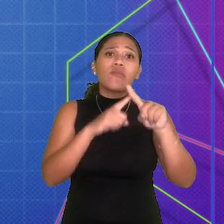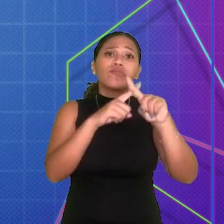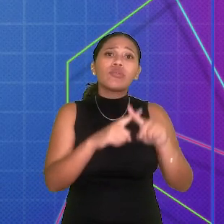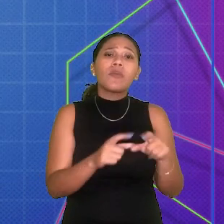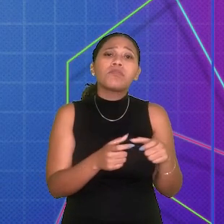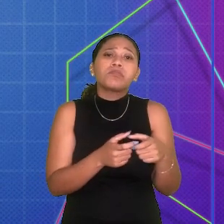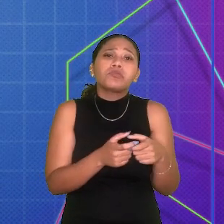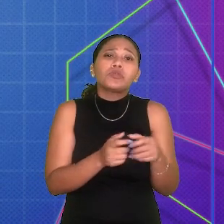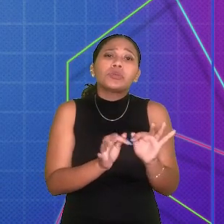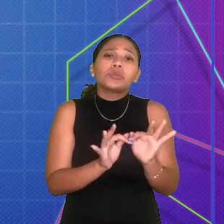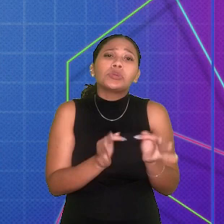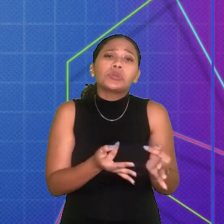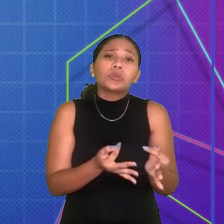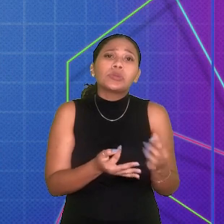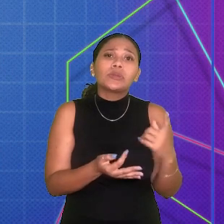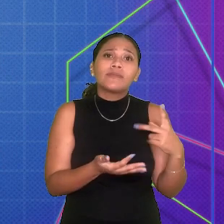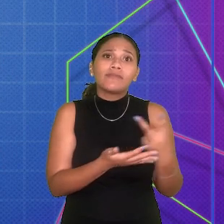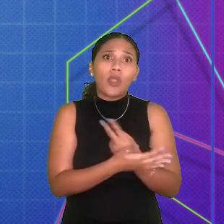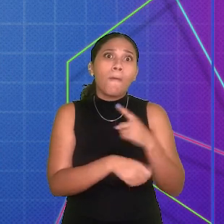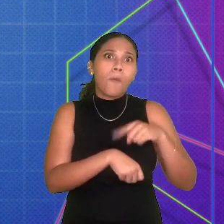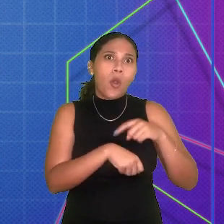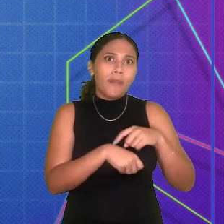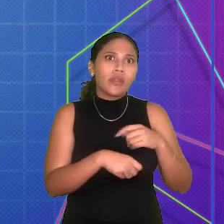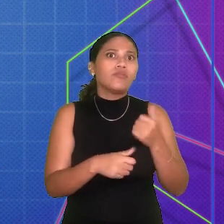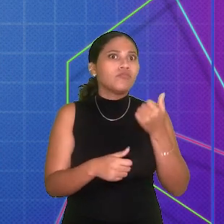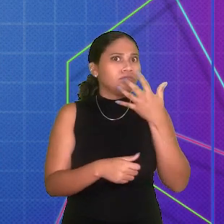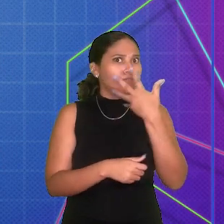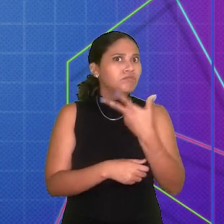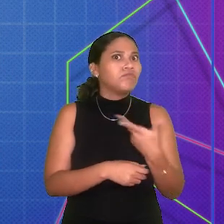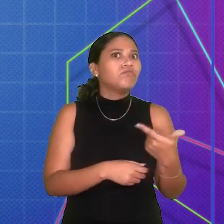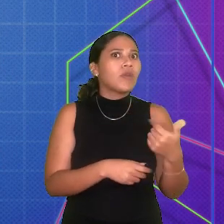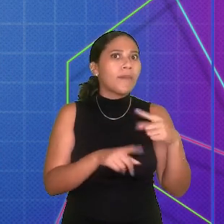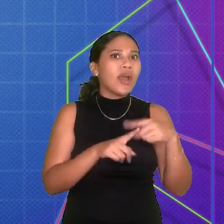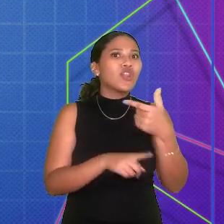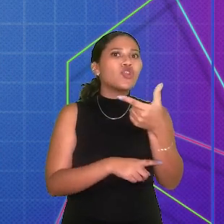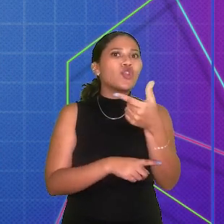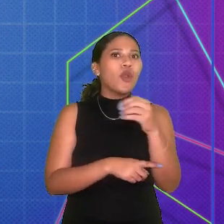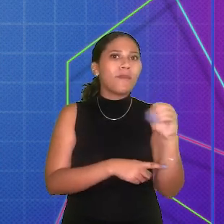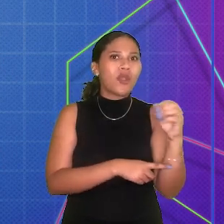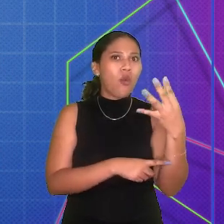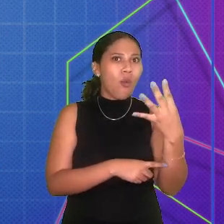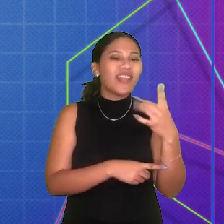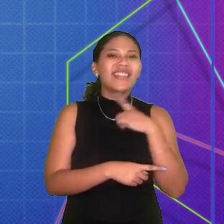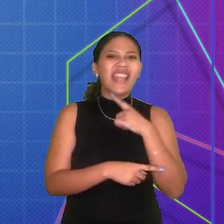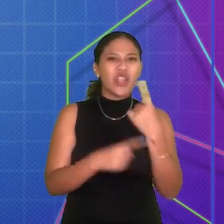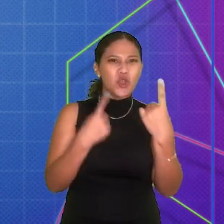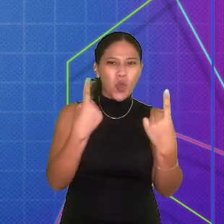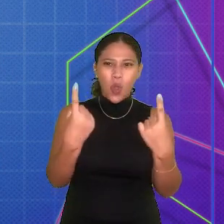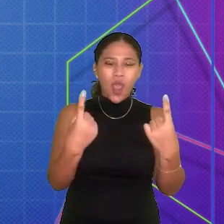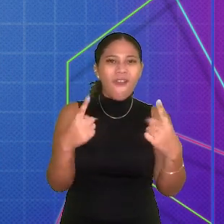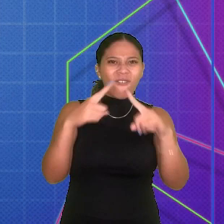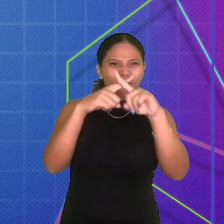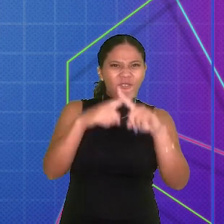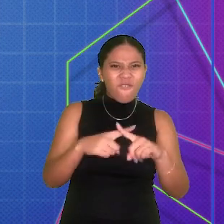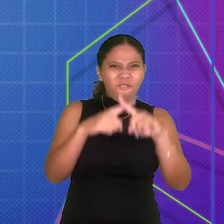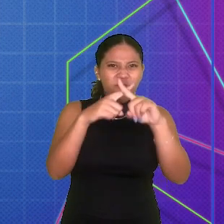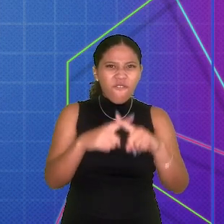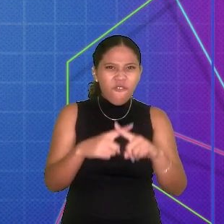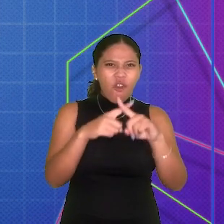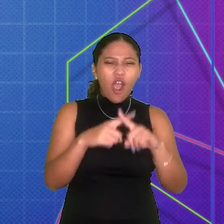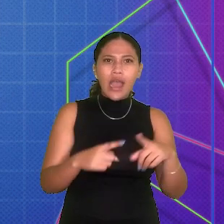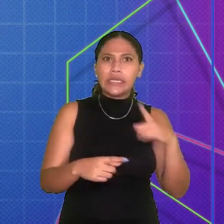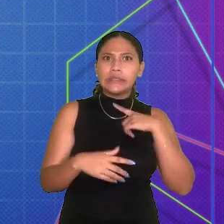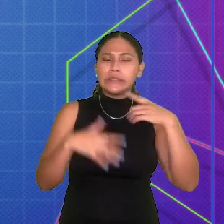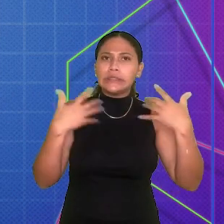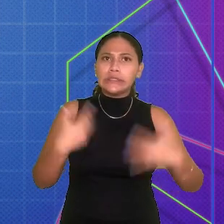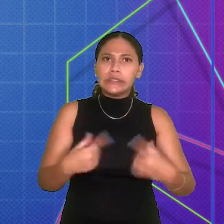torneio ainda pequeno, com breves momentos incríveis, como na edição de 2004, quando duas lendas dos jogos de luta, Justin